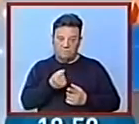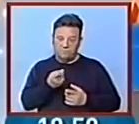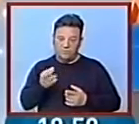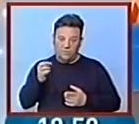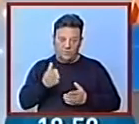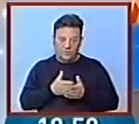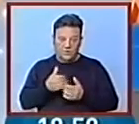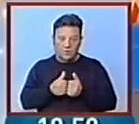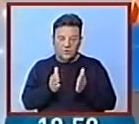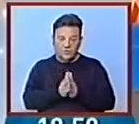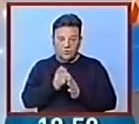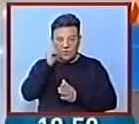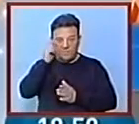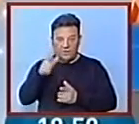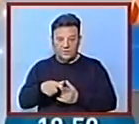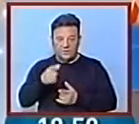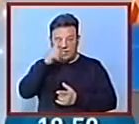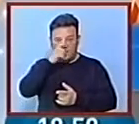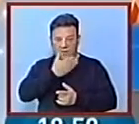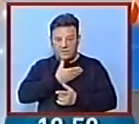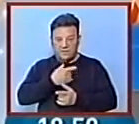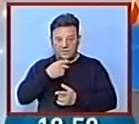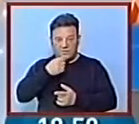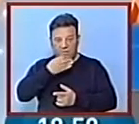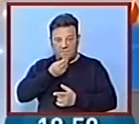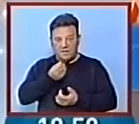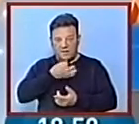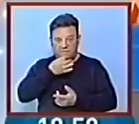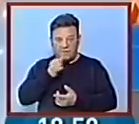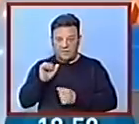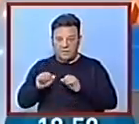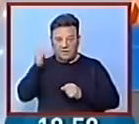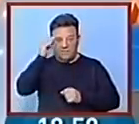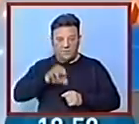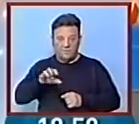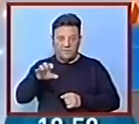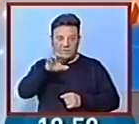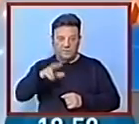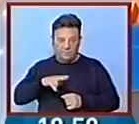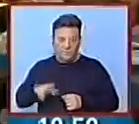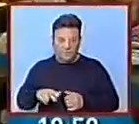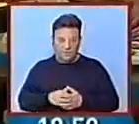volumes, todos em homenagem às tradições orais das províncias portuguesas.